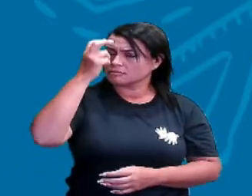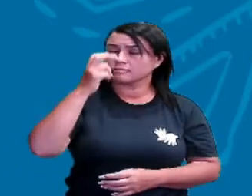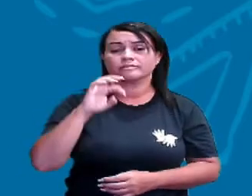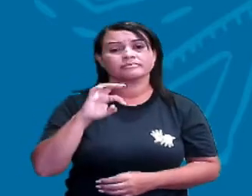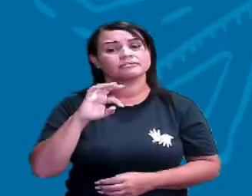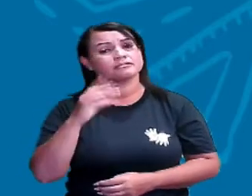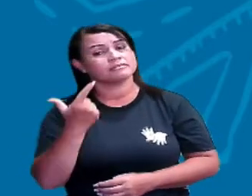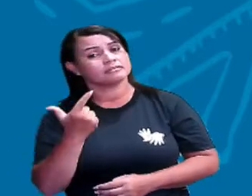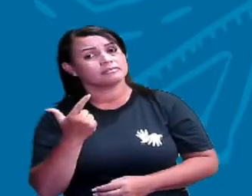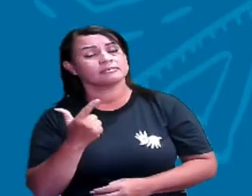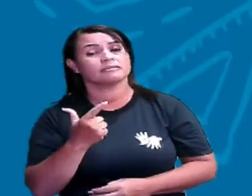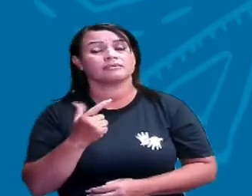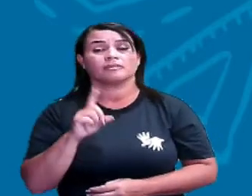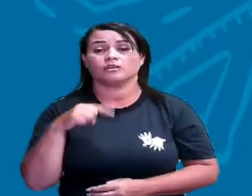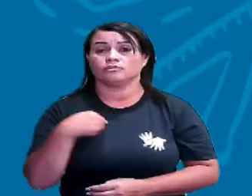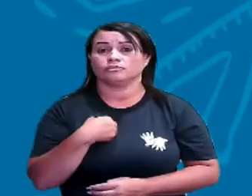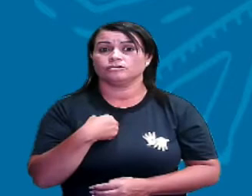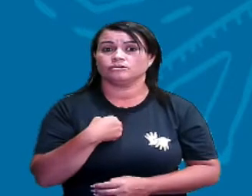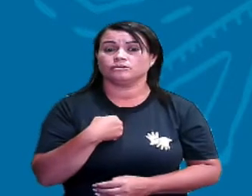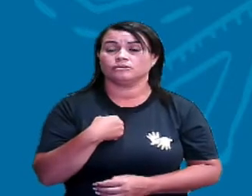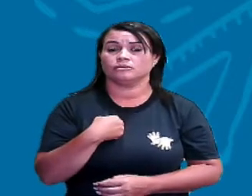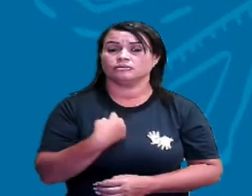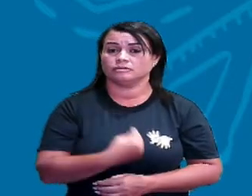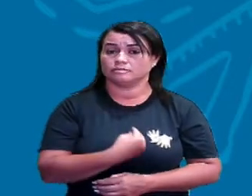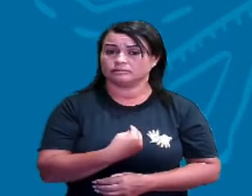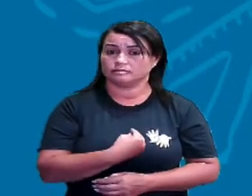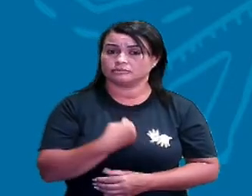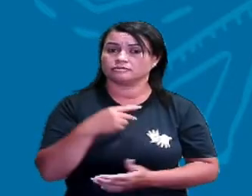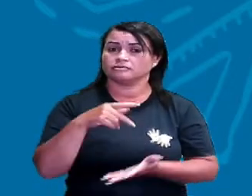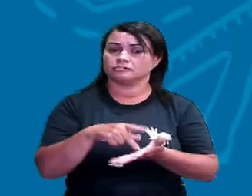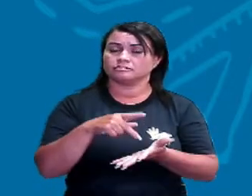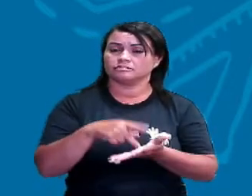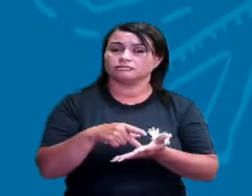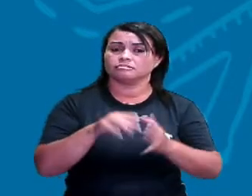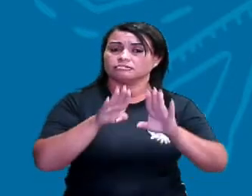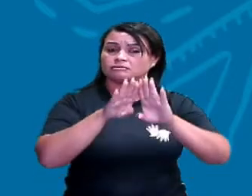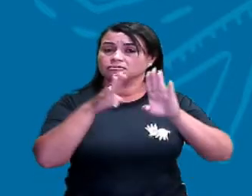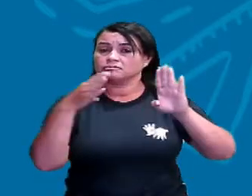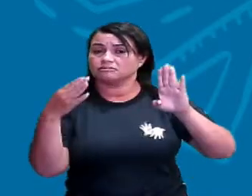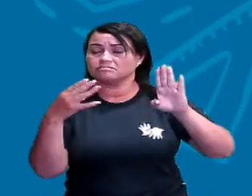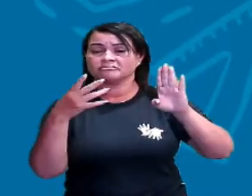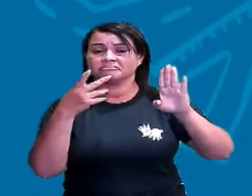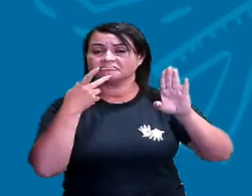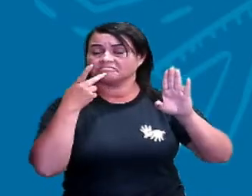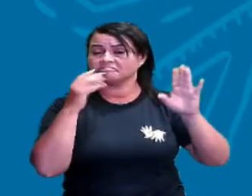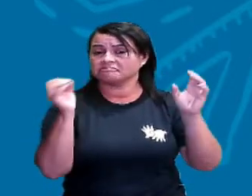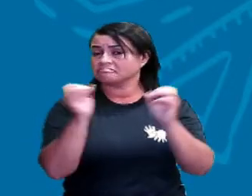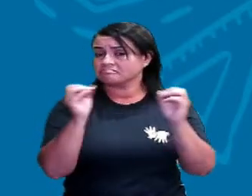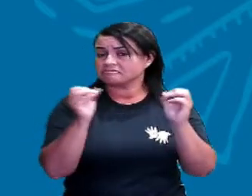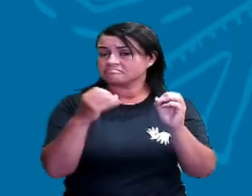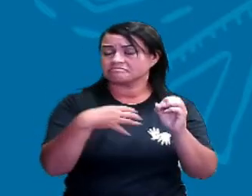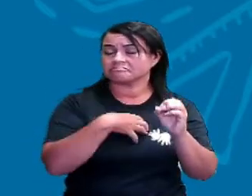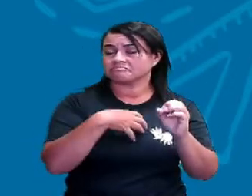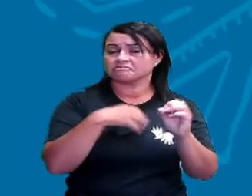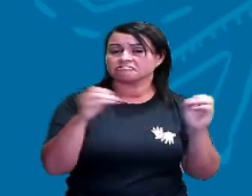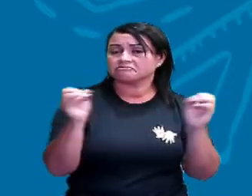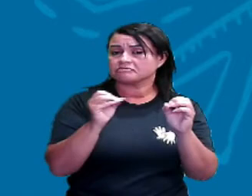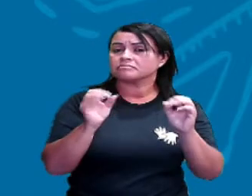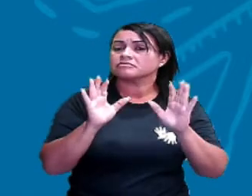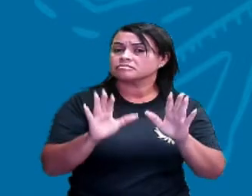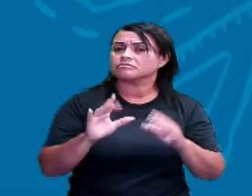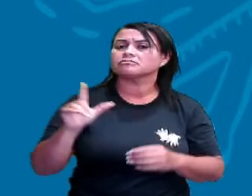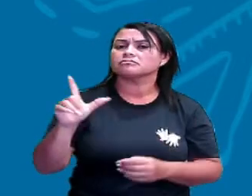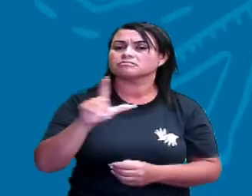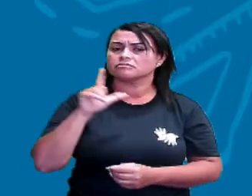que no nosso mundo real, né? A porta, ela não fala, ela não sente, mas na